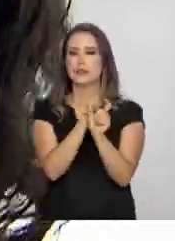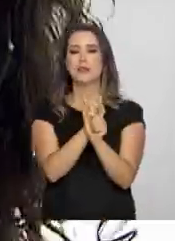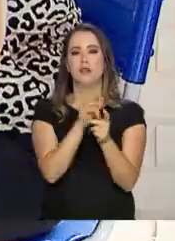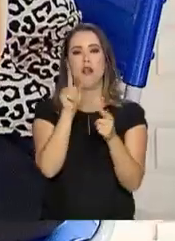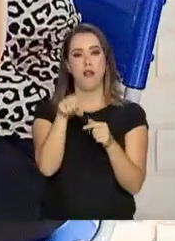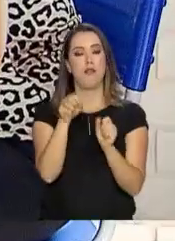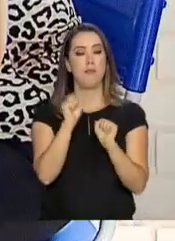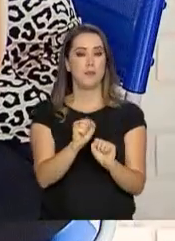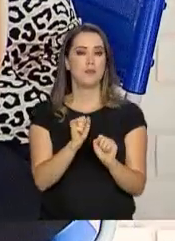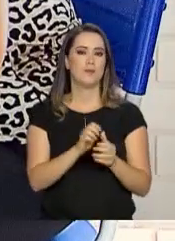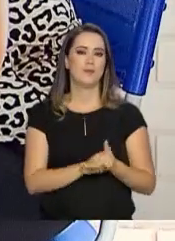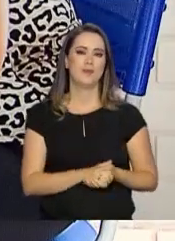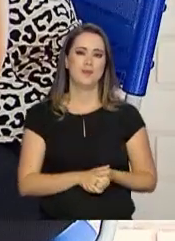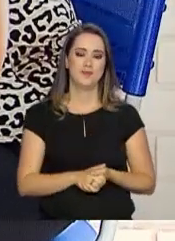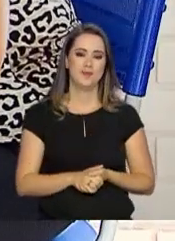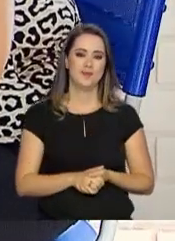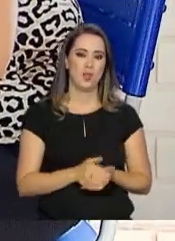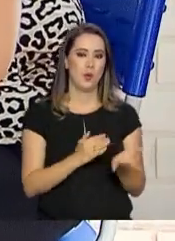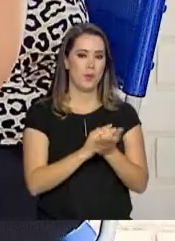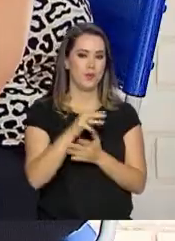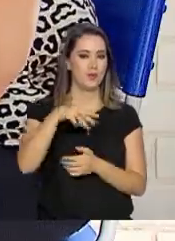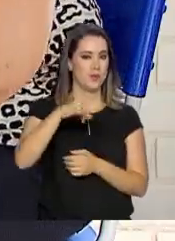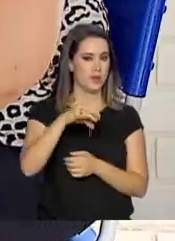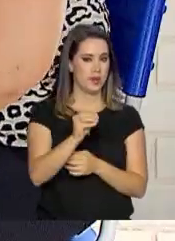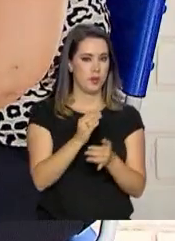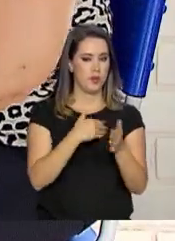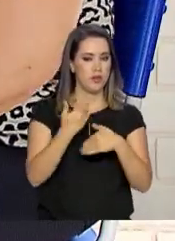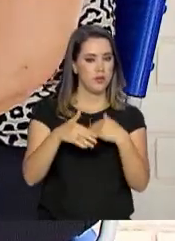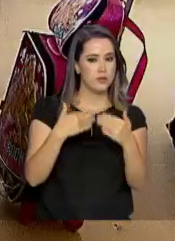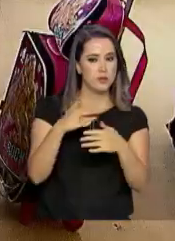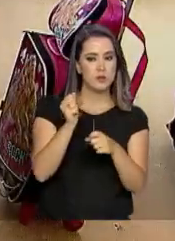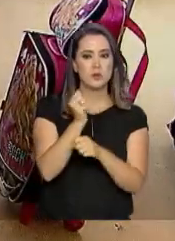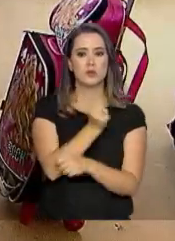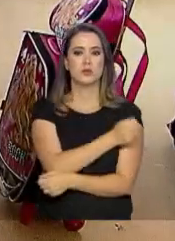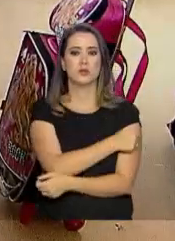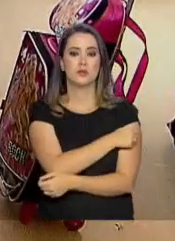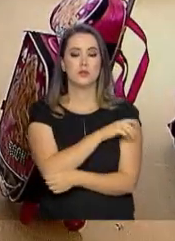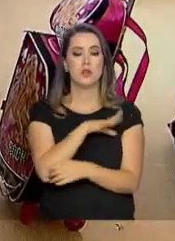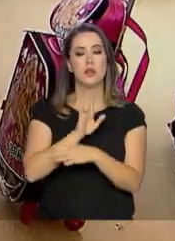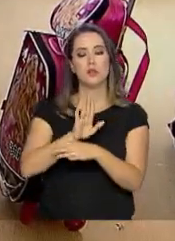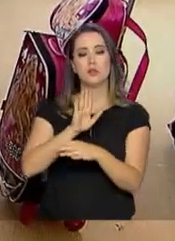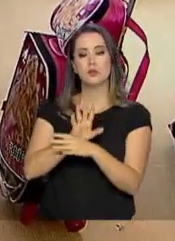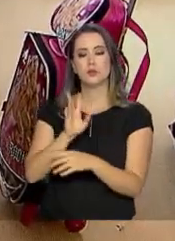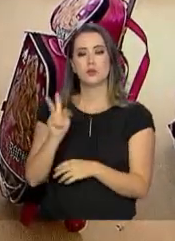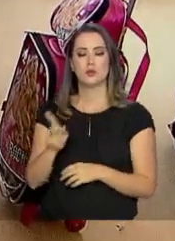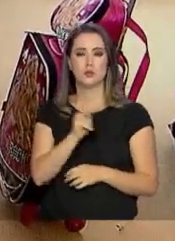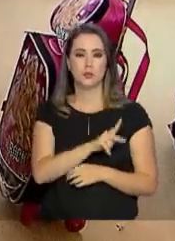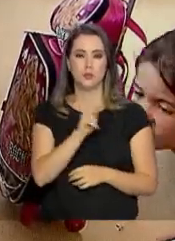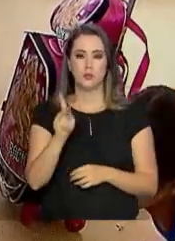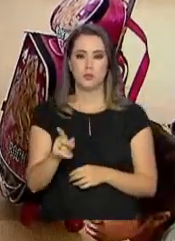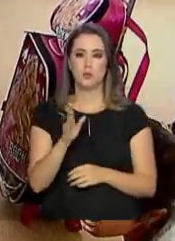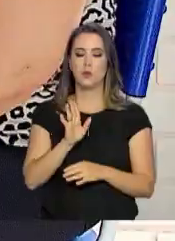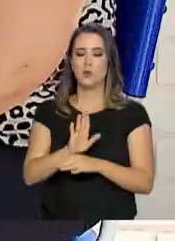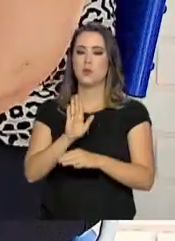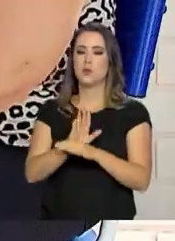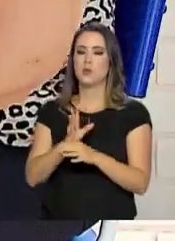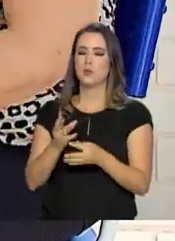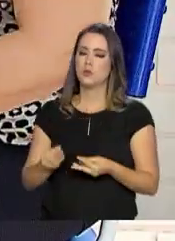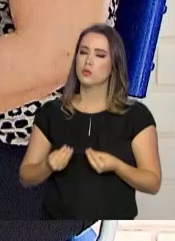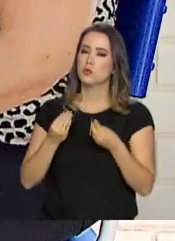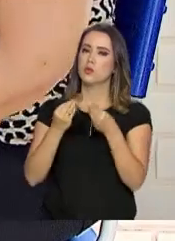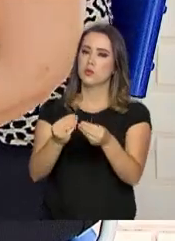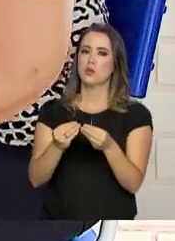desde maio quem acompanha de perto a evolução dos alunos ela é assistente da professora num reforço para garantir